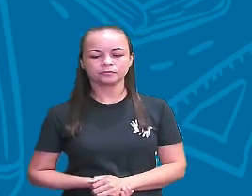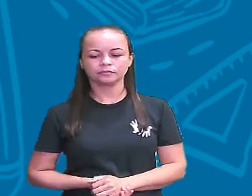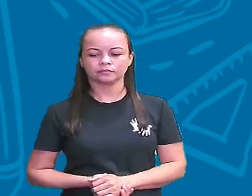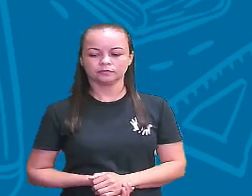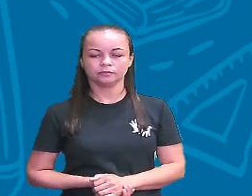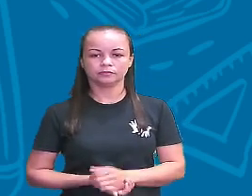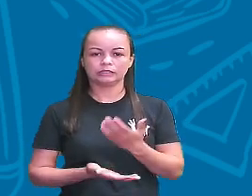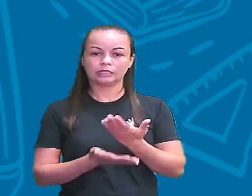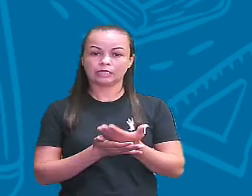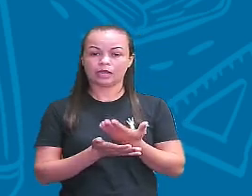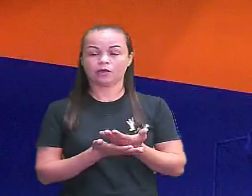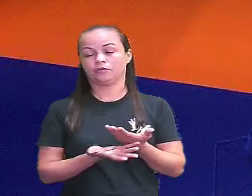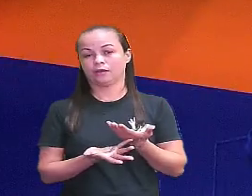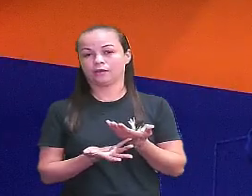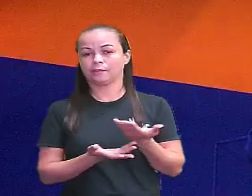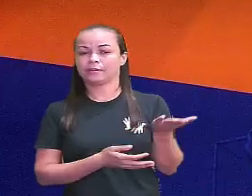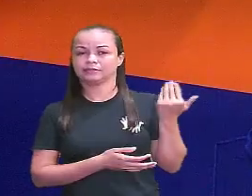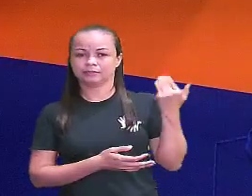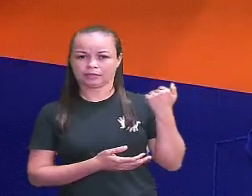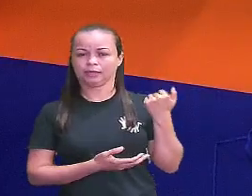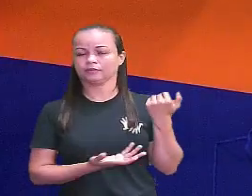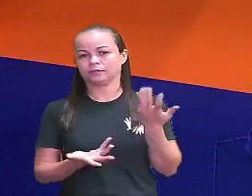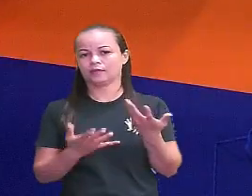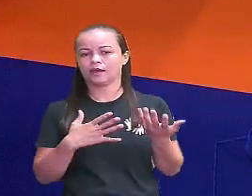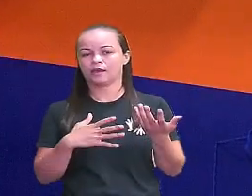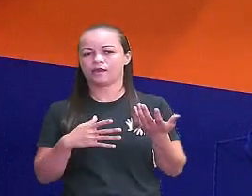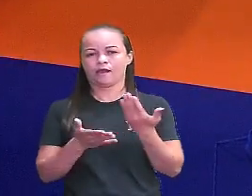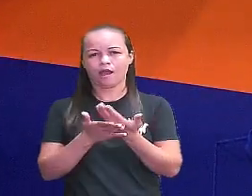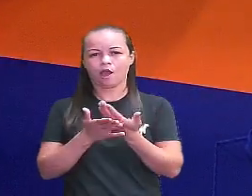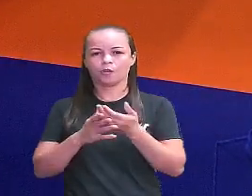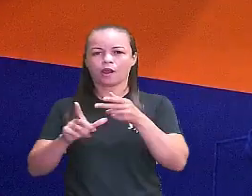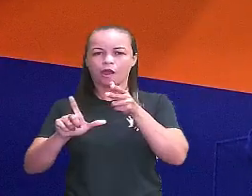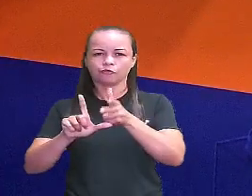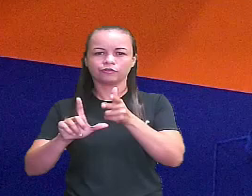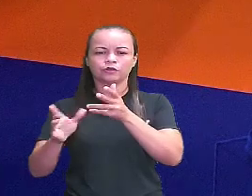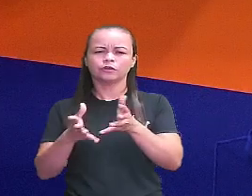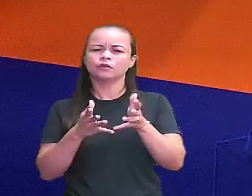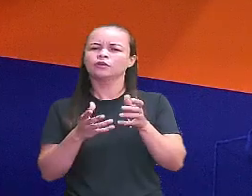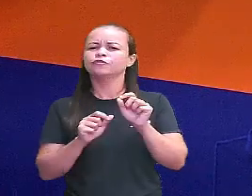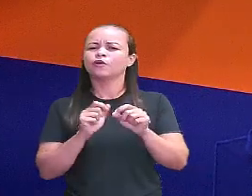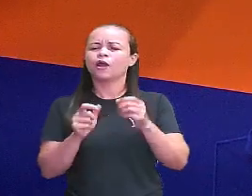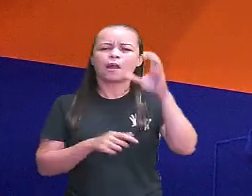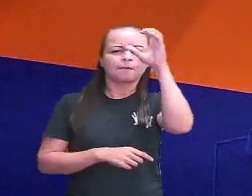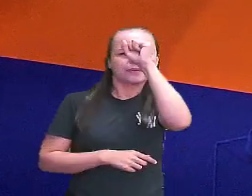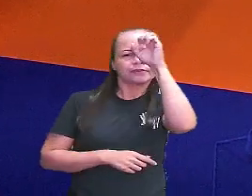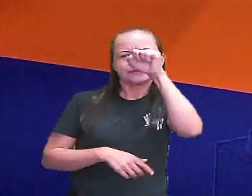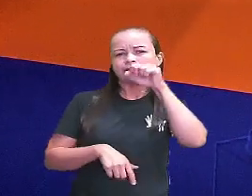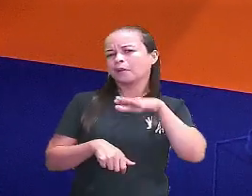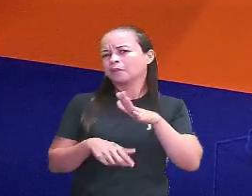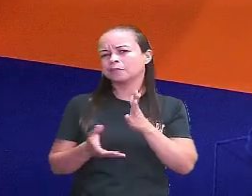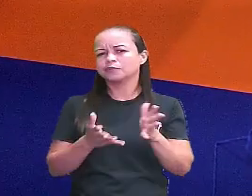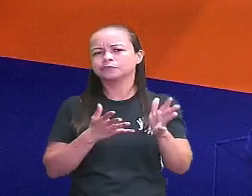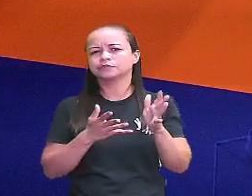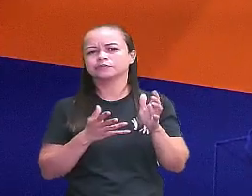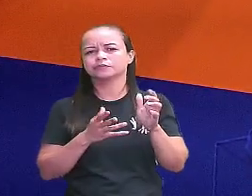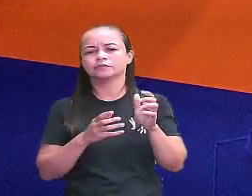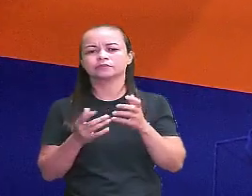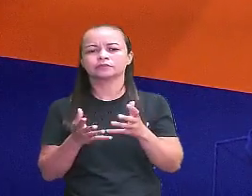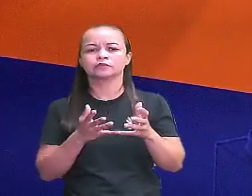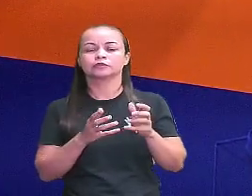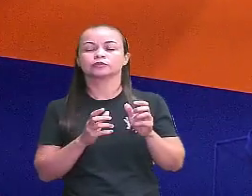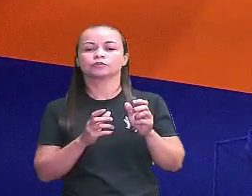Na aula passada, nossa aula ao vivo, nós aprendemos um pouco, não foi? A diferenciar aí a